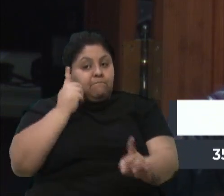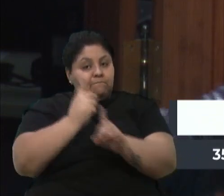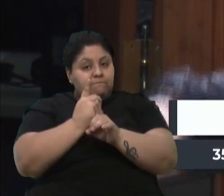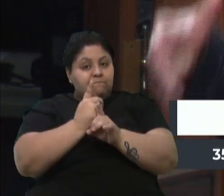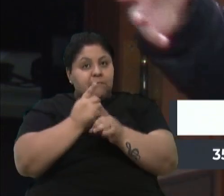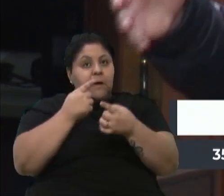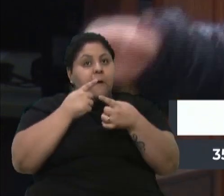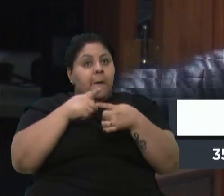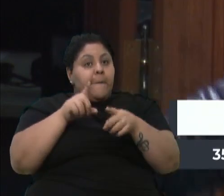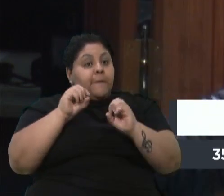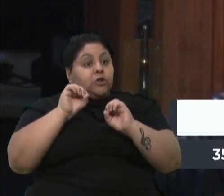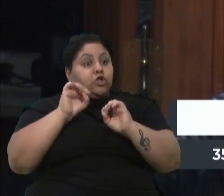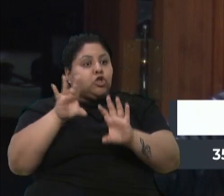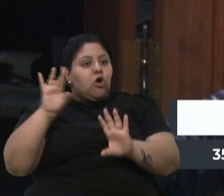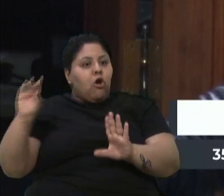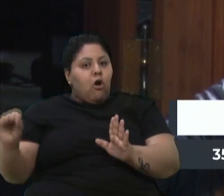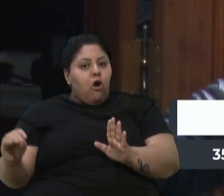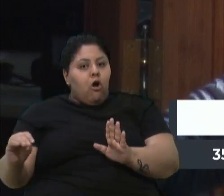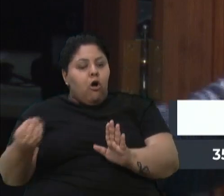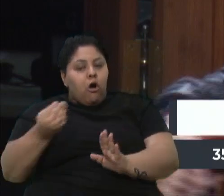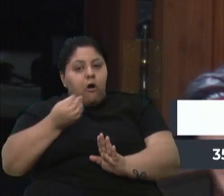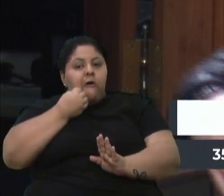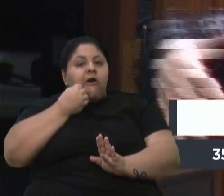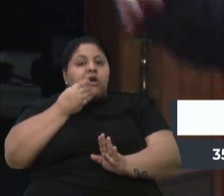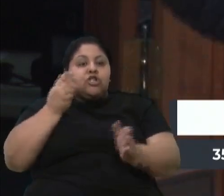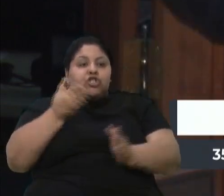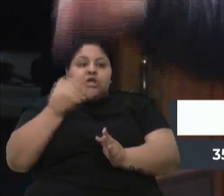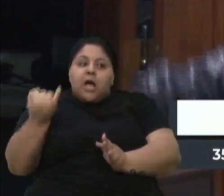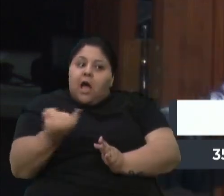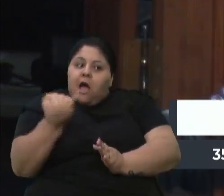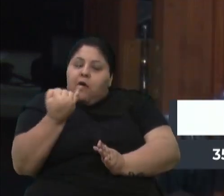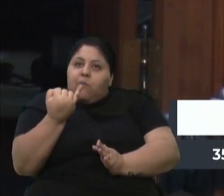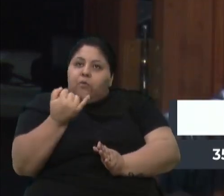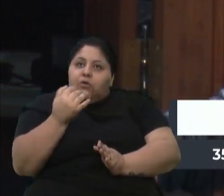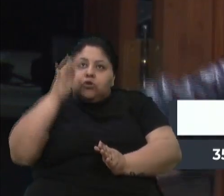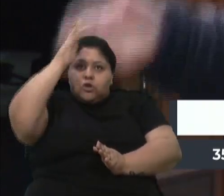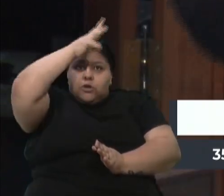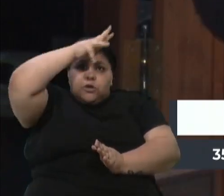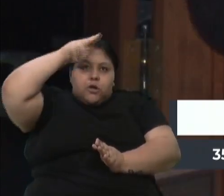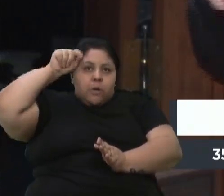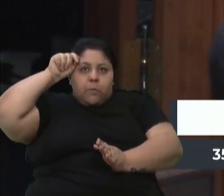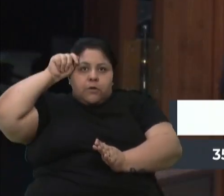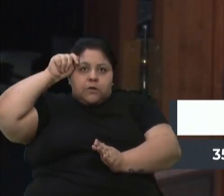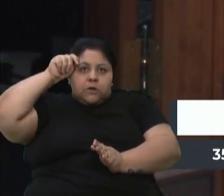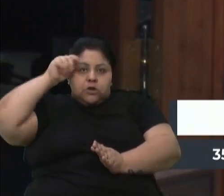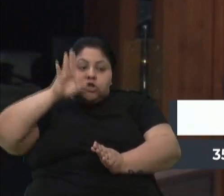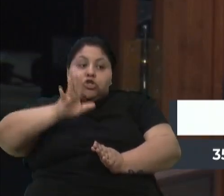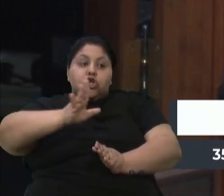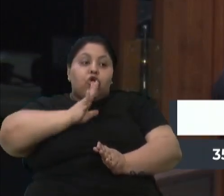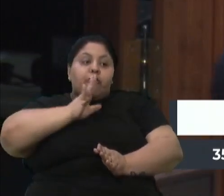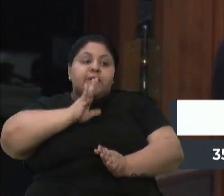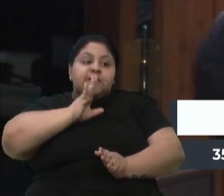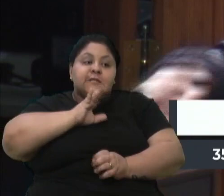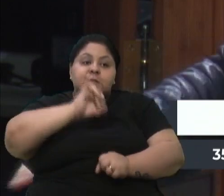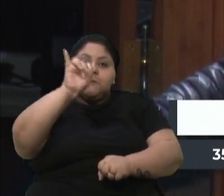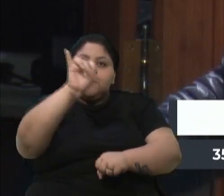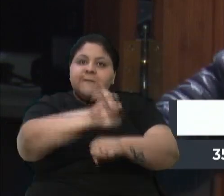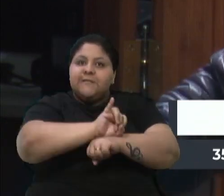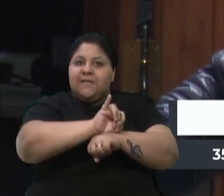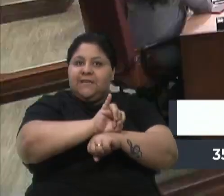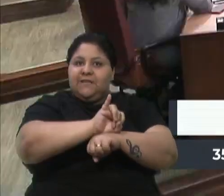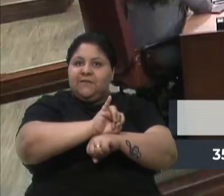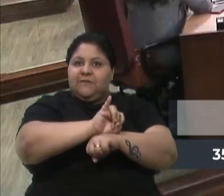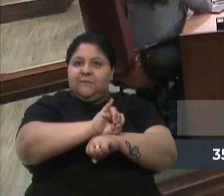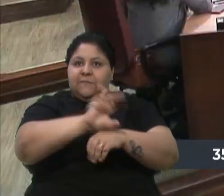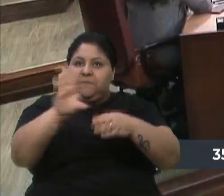ter essa possibilidade já é importante porque o município ganha um espaço internacional aí, feito através do grafite. Vereadora Tati, seu à